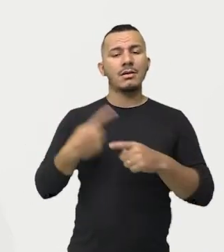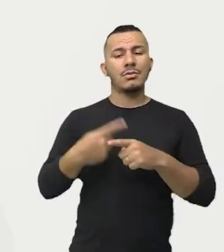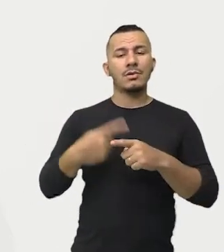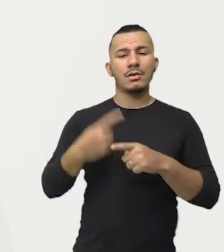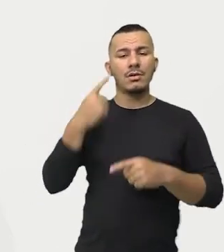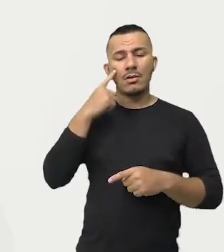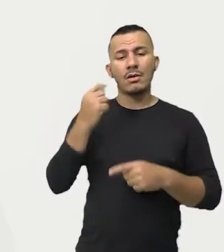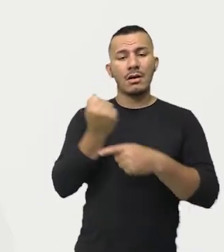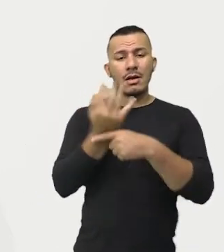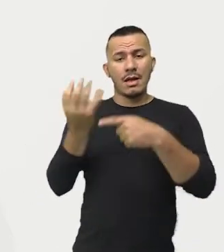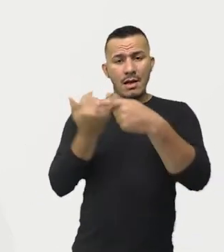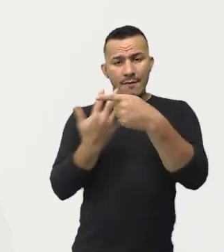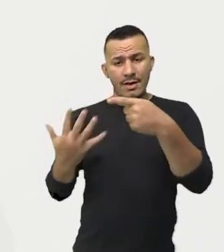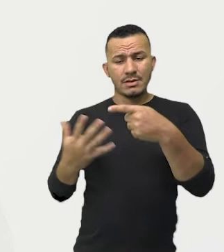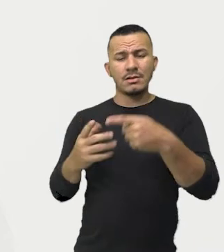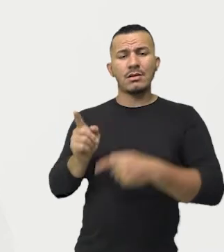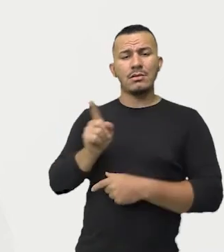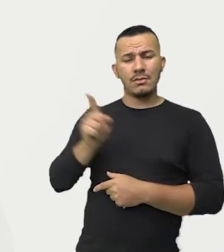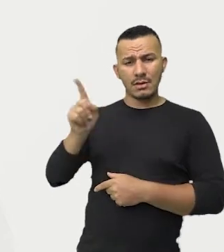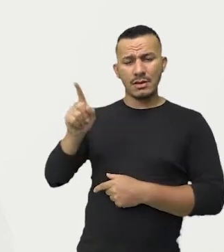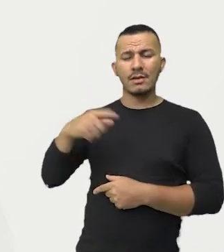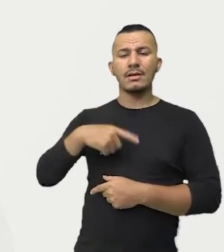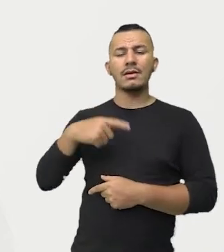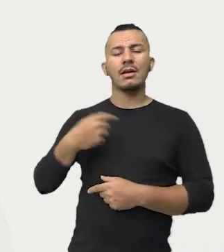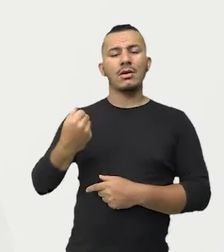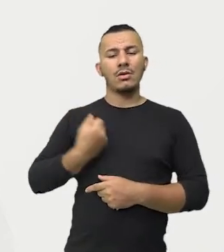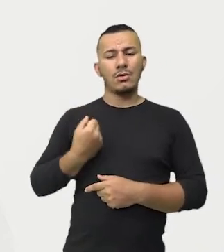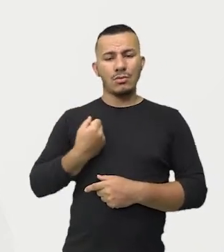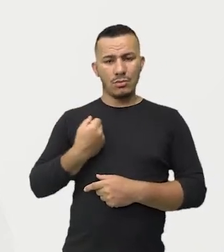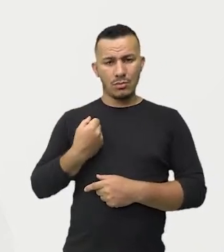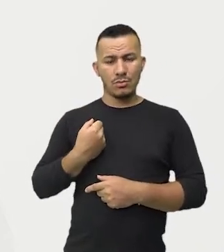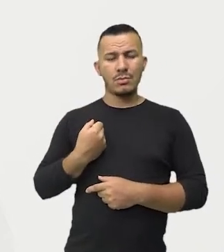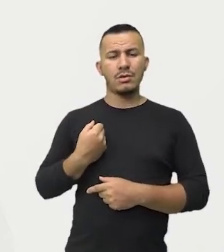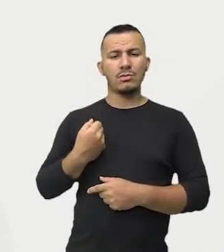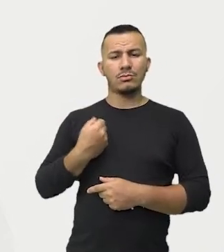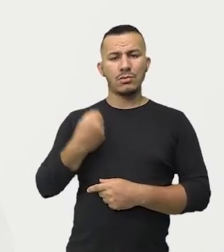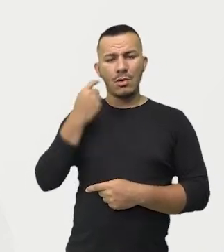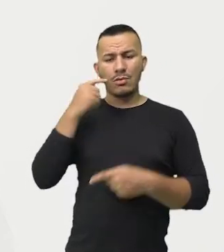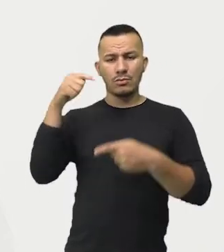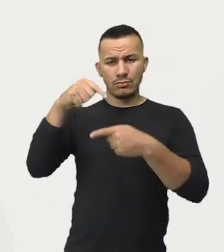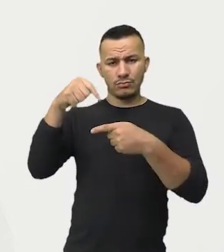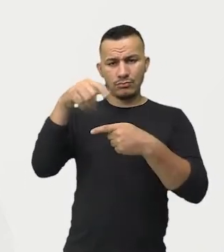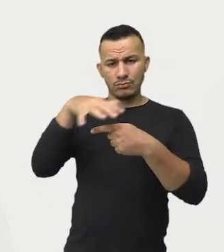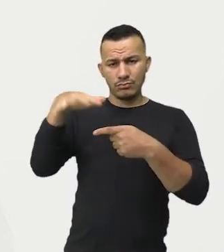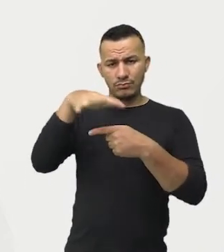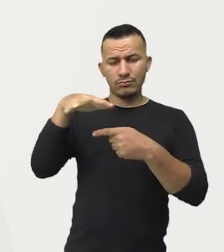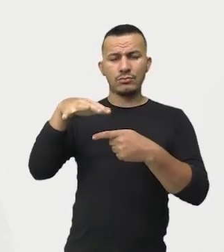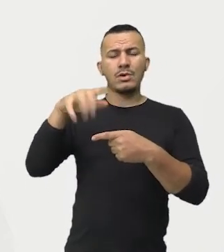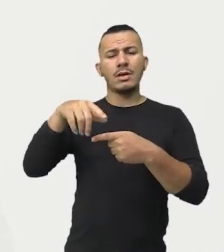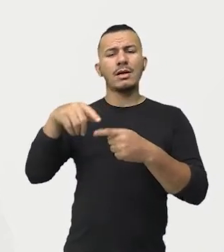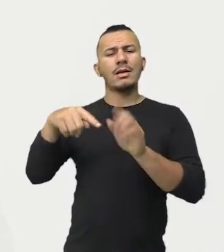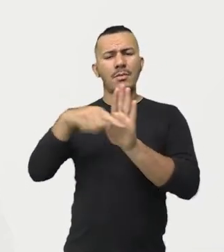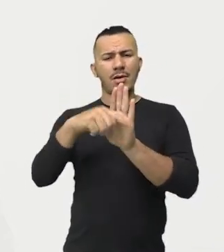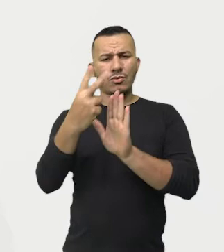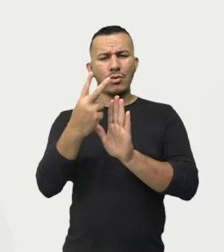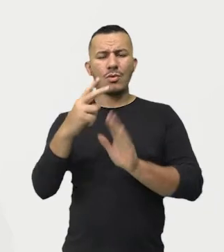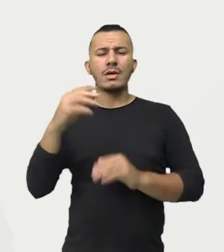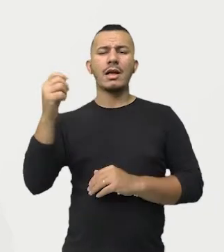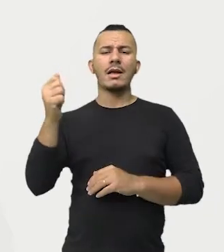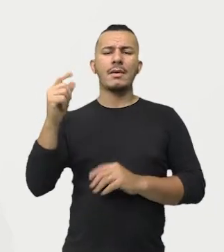aqui, ó, nós estamos tratando de uma fração onde o numerador, atenção, onde o numerador é menor do que o